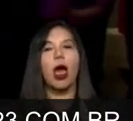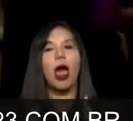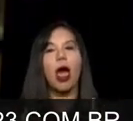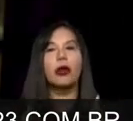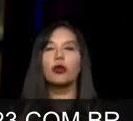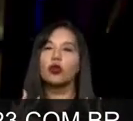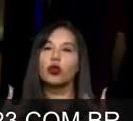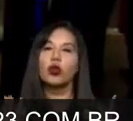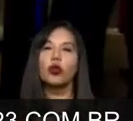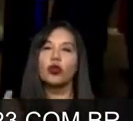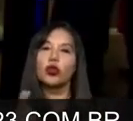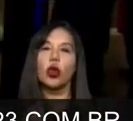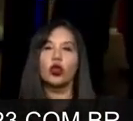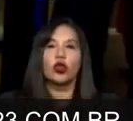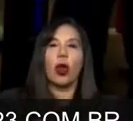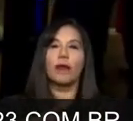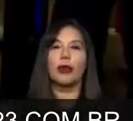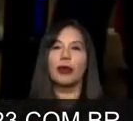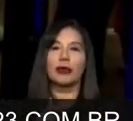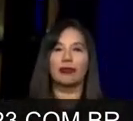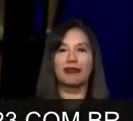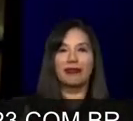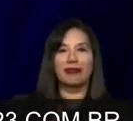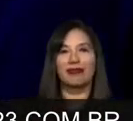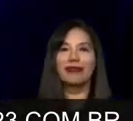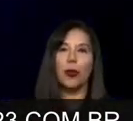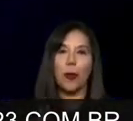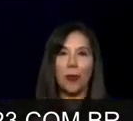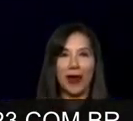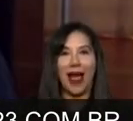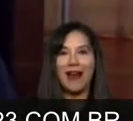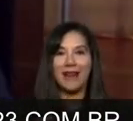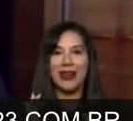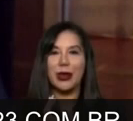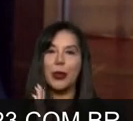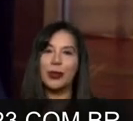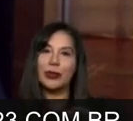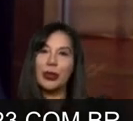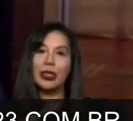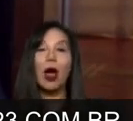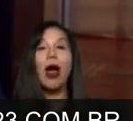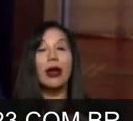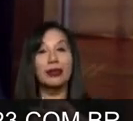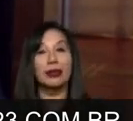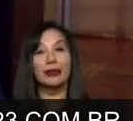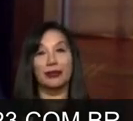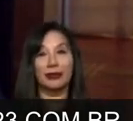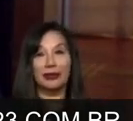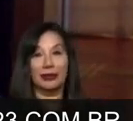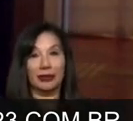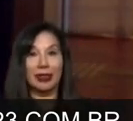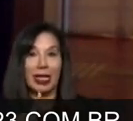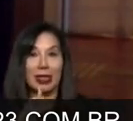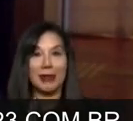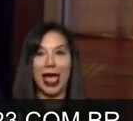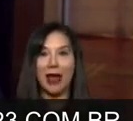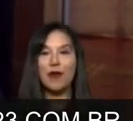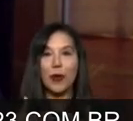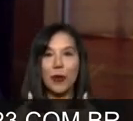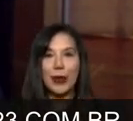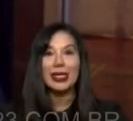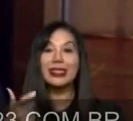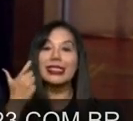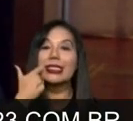tenhamos aí novas treinadoras assumindo os cargos de uma equipe profissional. A edição 2024 da LBF começa